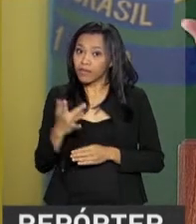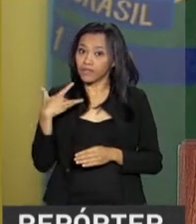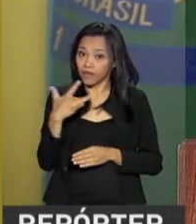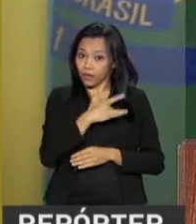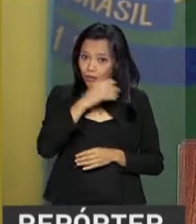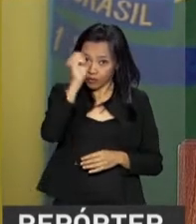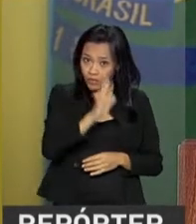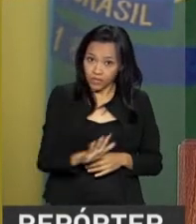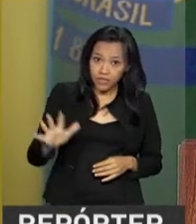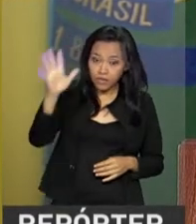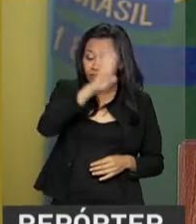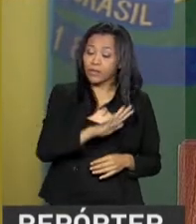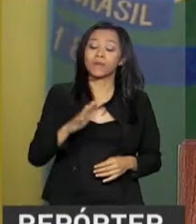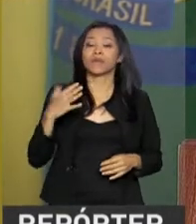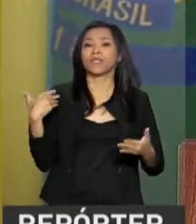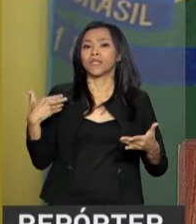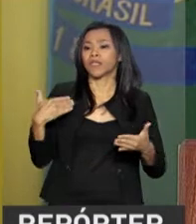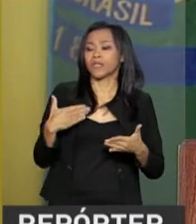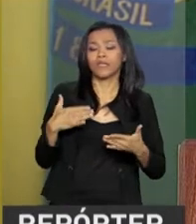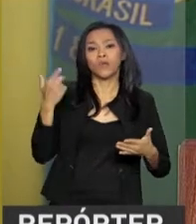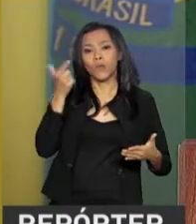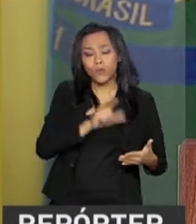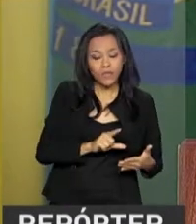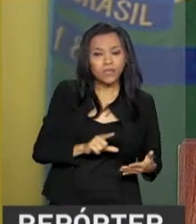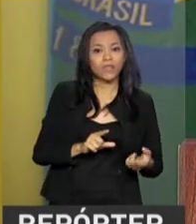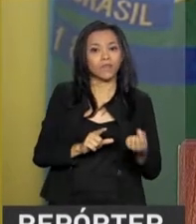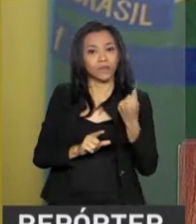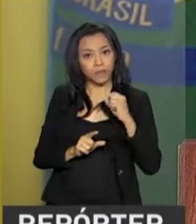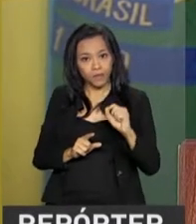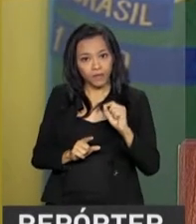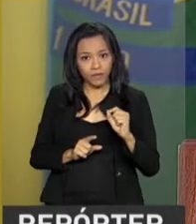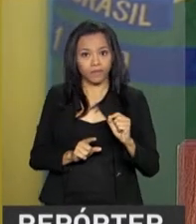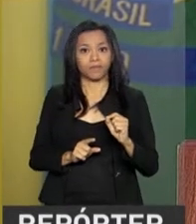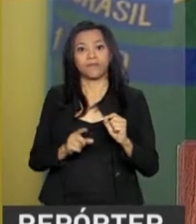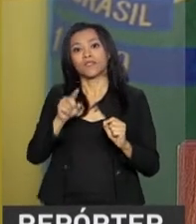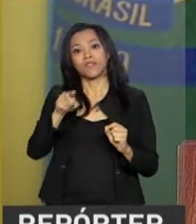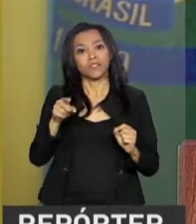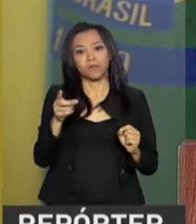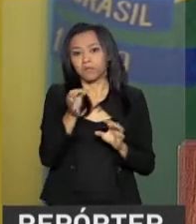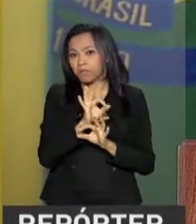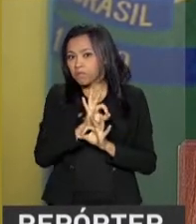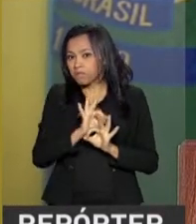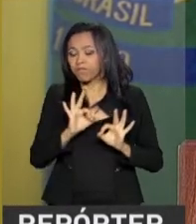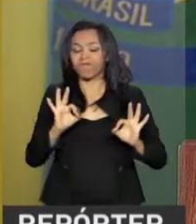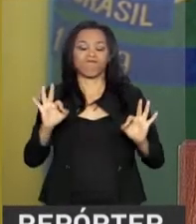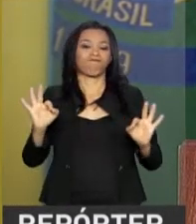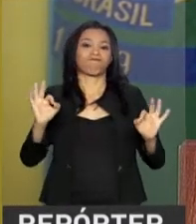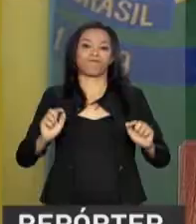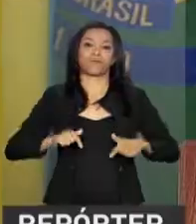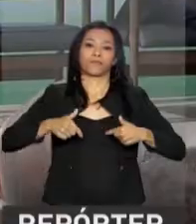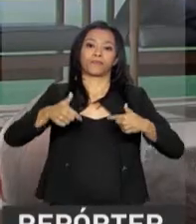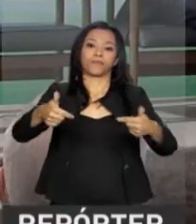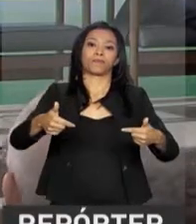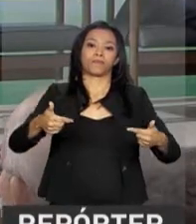destes últimos tempos especialmente um desenvolvimento uma saudade lidade extraordinária para o estado